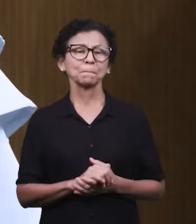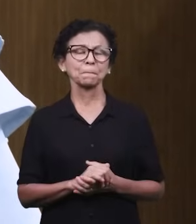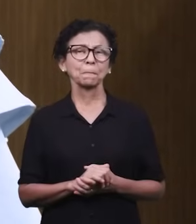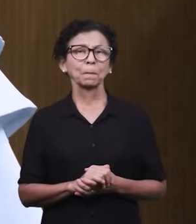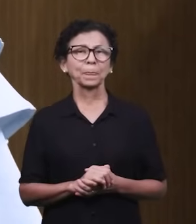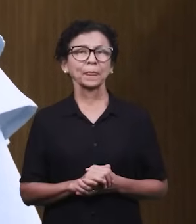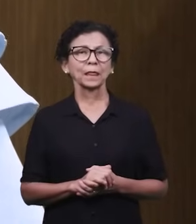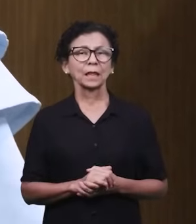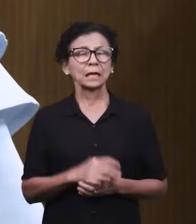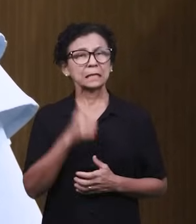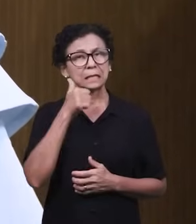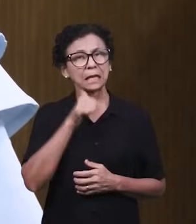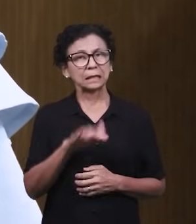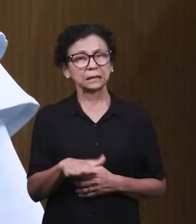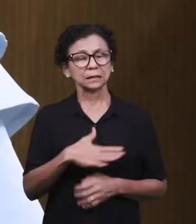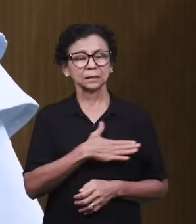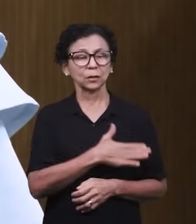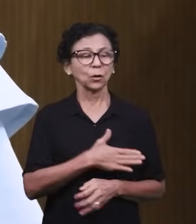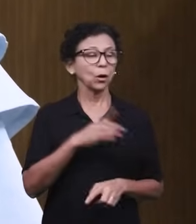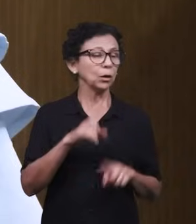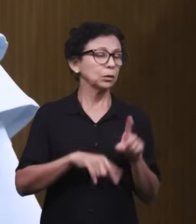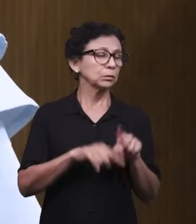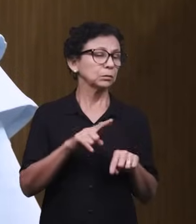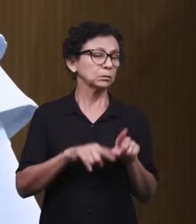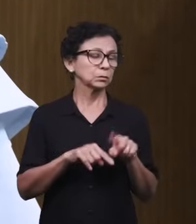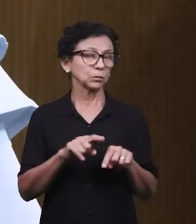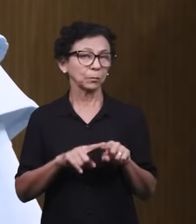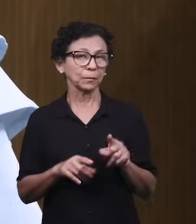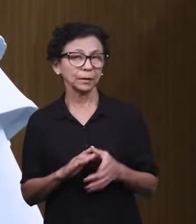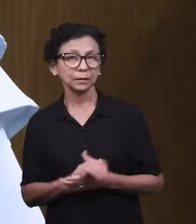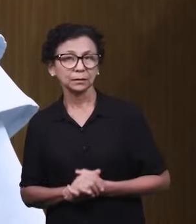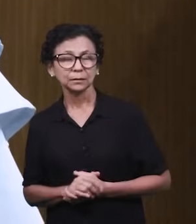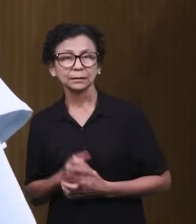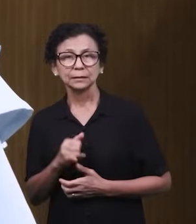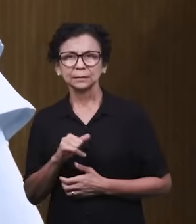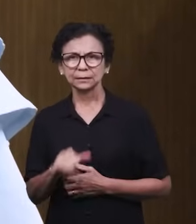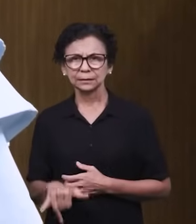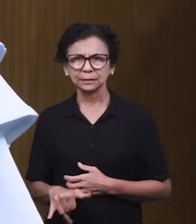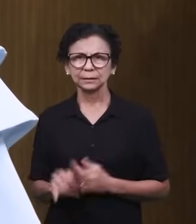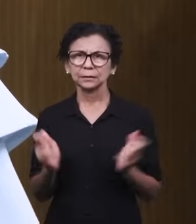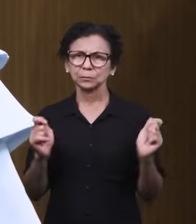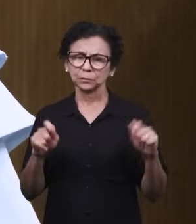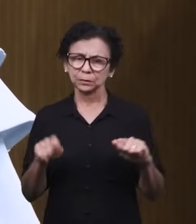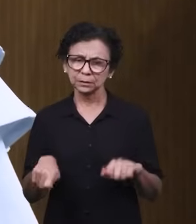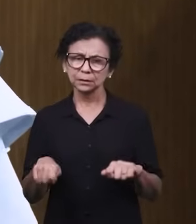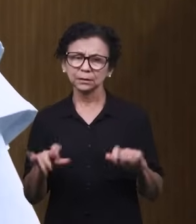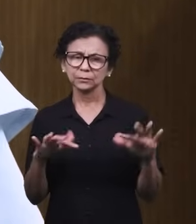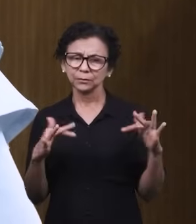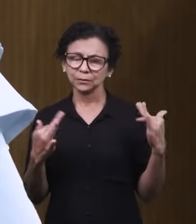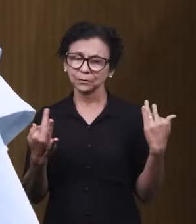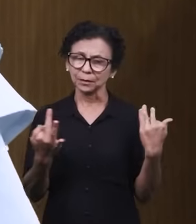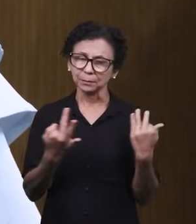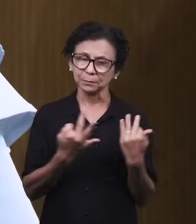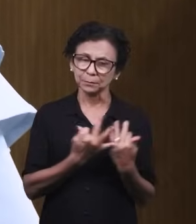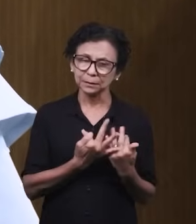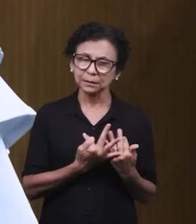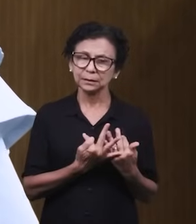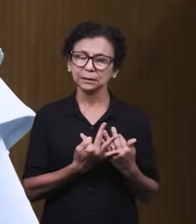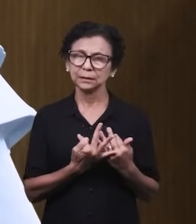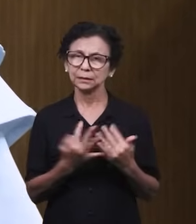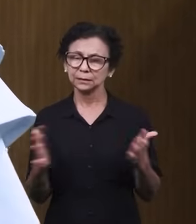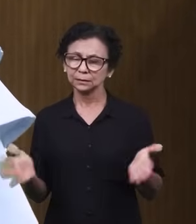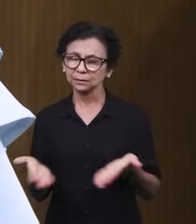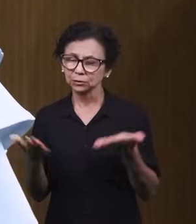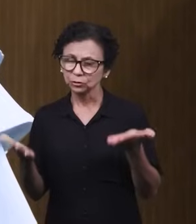criança se interessa por determinado instrumento e se a família tem essa possibilidade